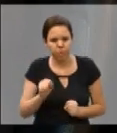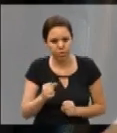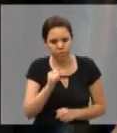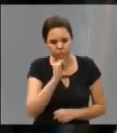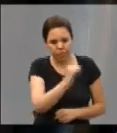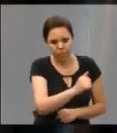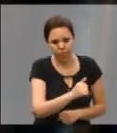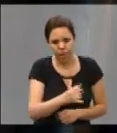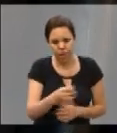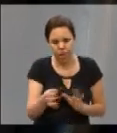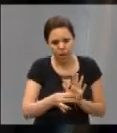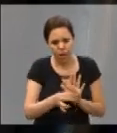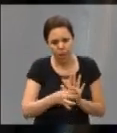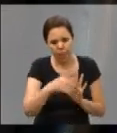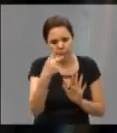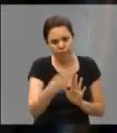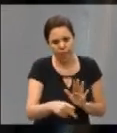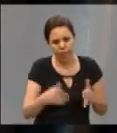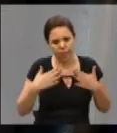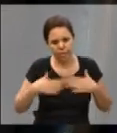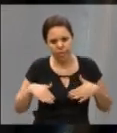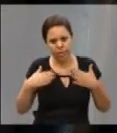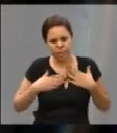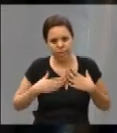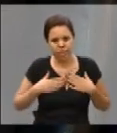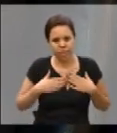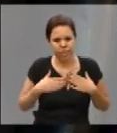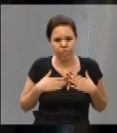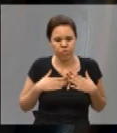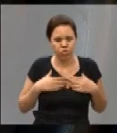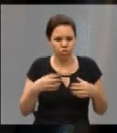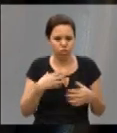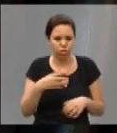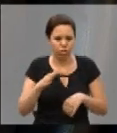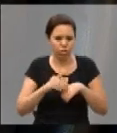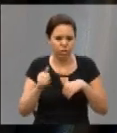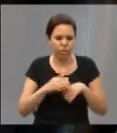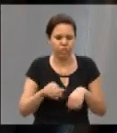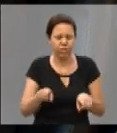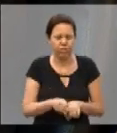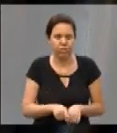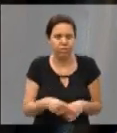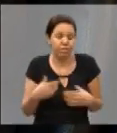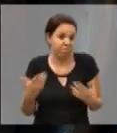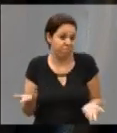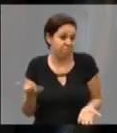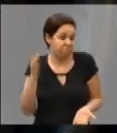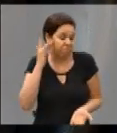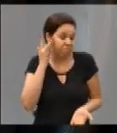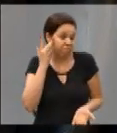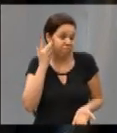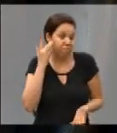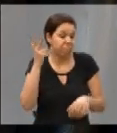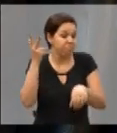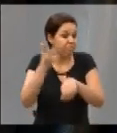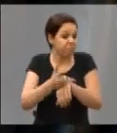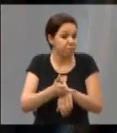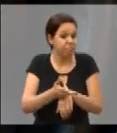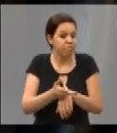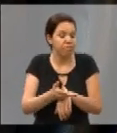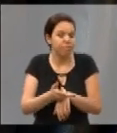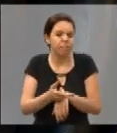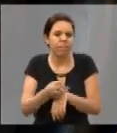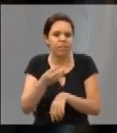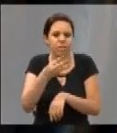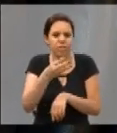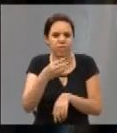falar, de dar a sua opinião de forma delicada e uma forma carinhosa, né? Sim. Então, assim, eu acho que filmar 32 Pomona